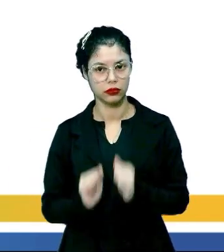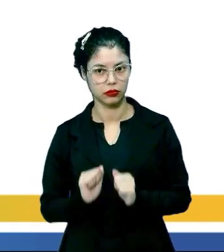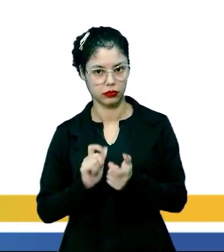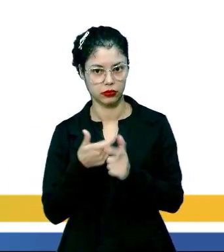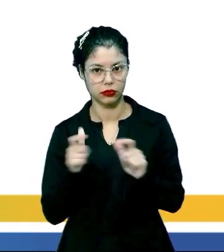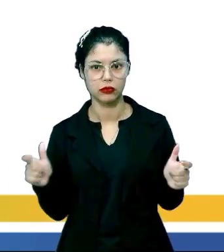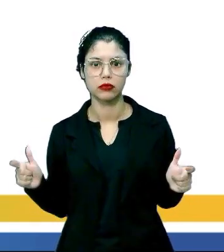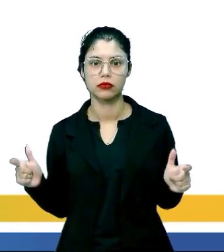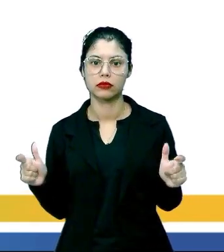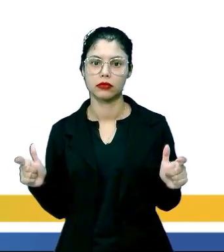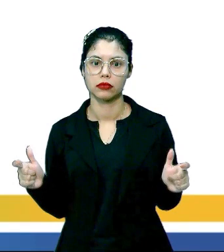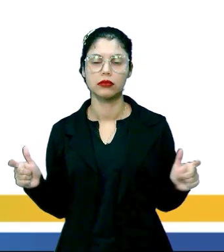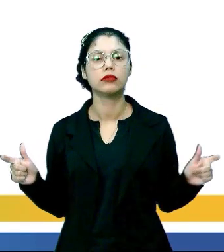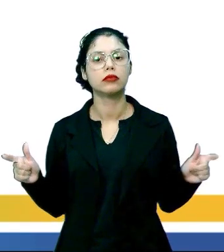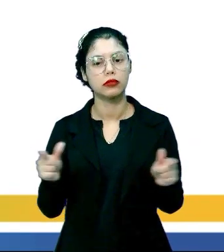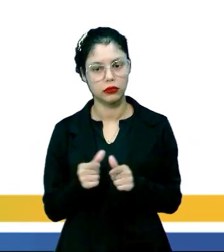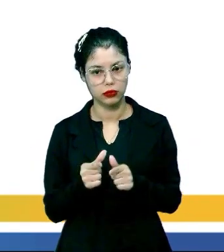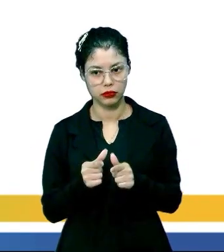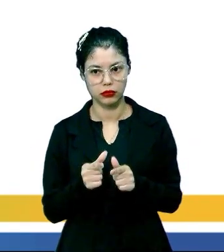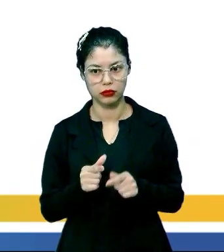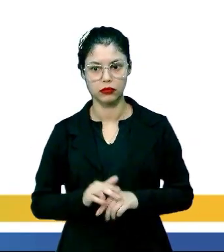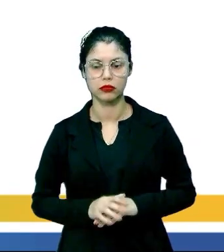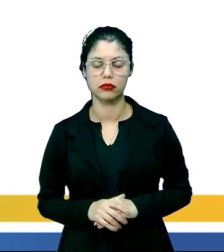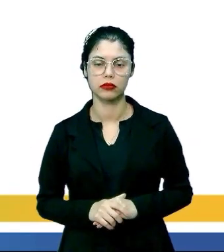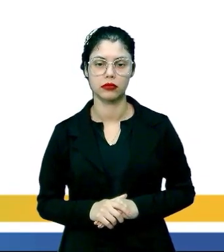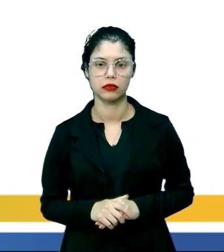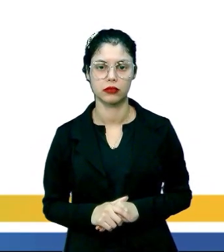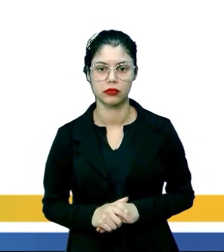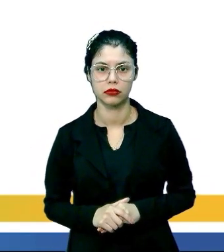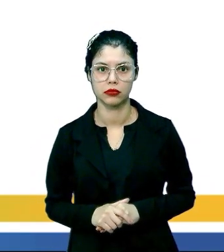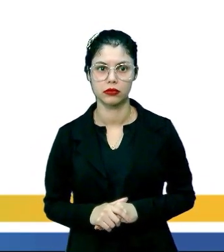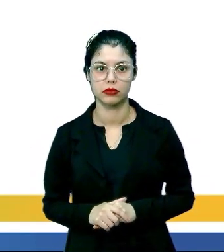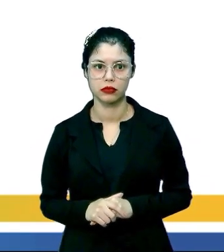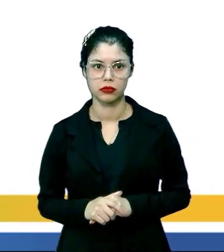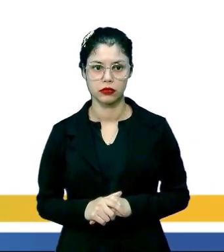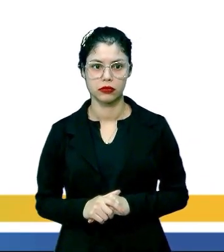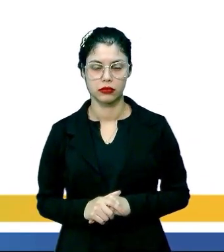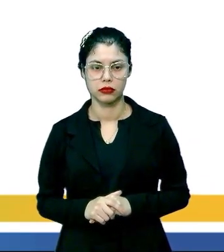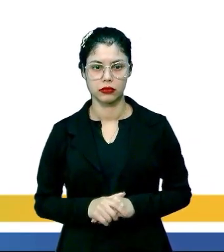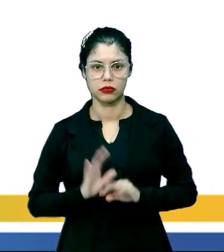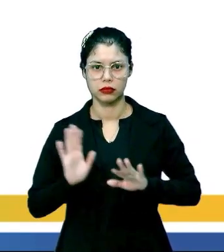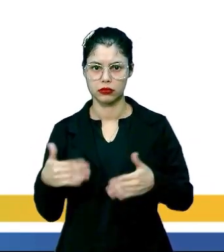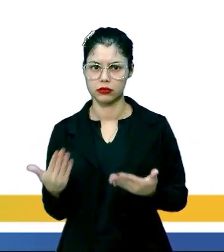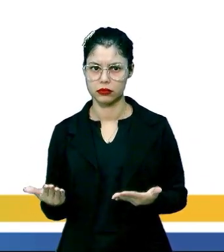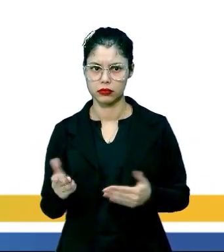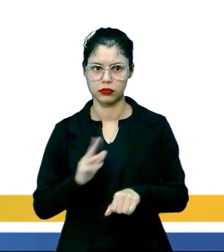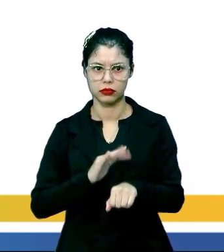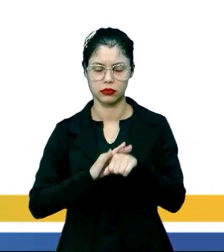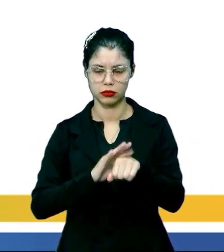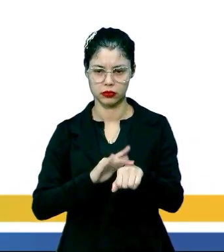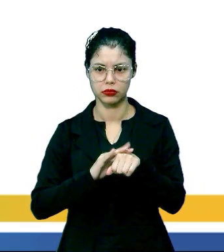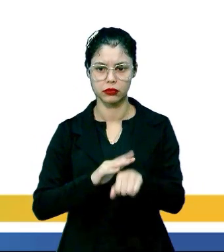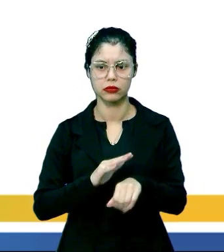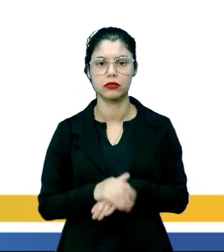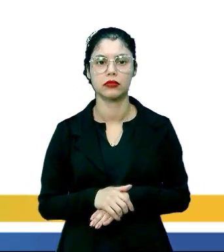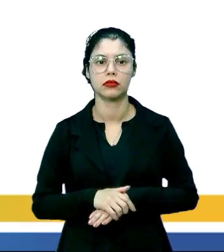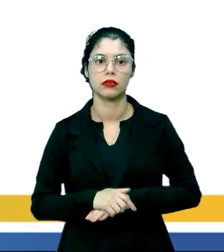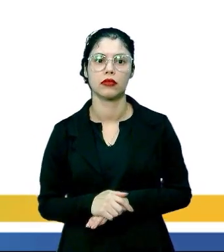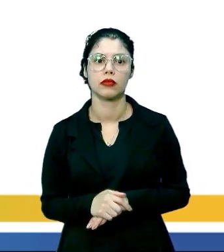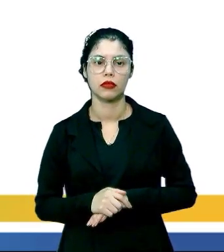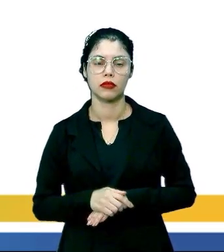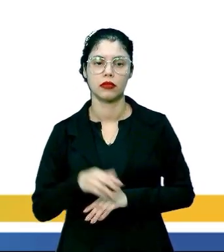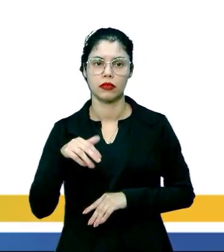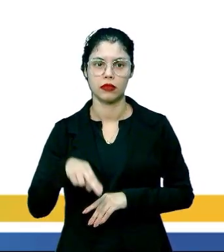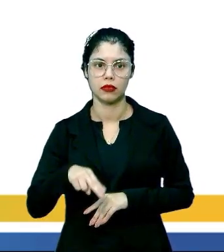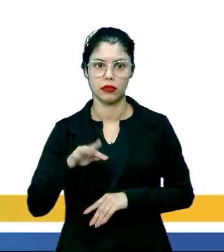pode aumentar e pode abaixar também, tá? E quais são as principais doenças do sistema excretor?